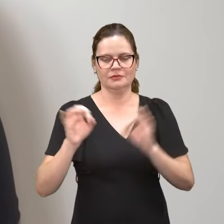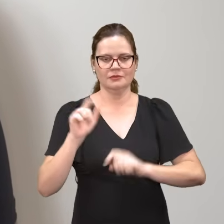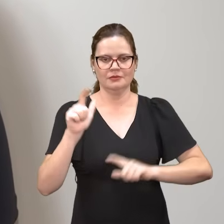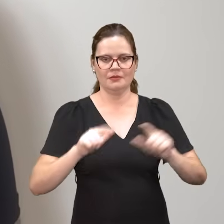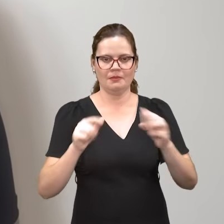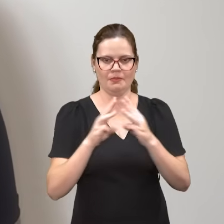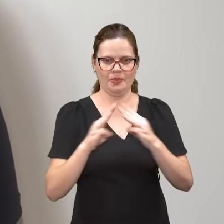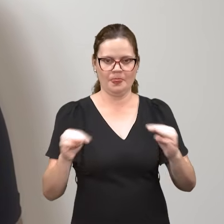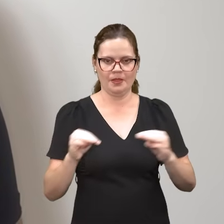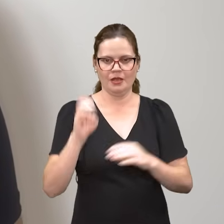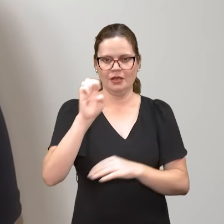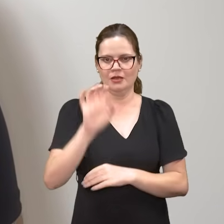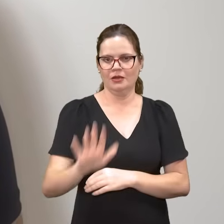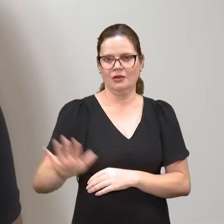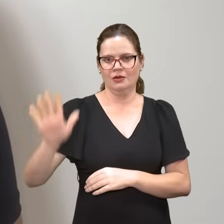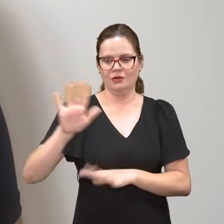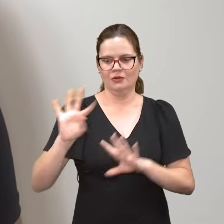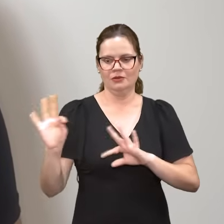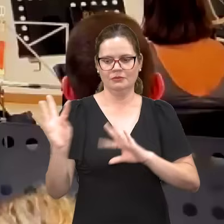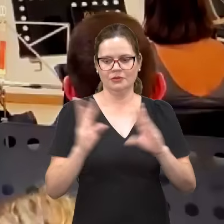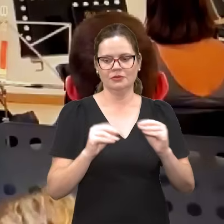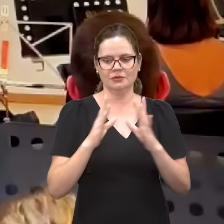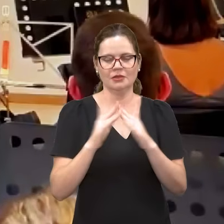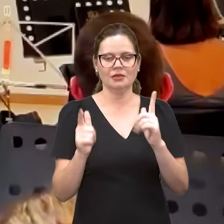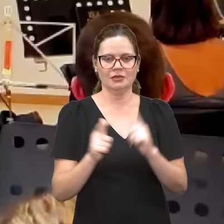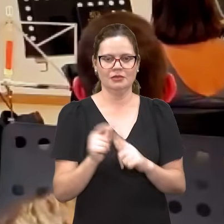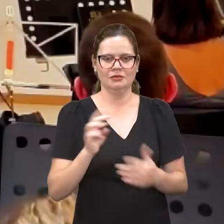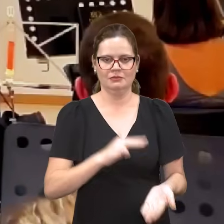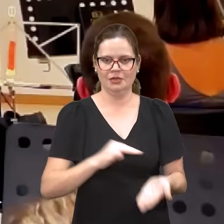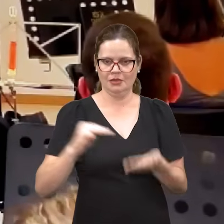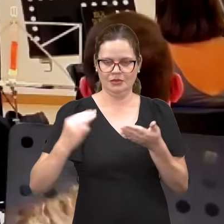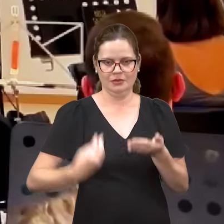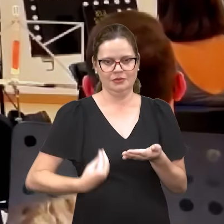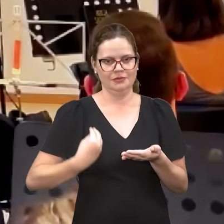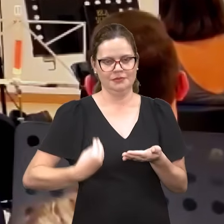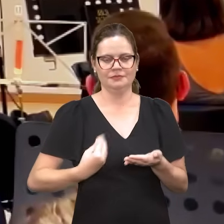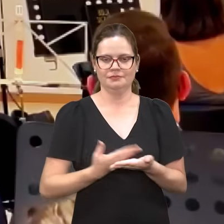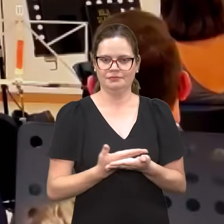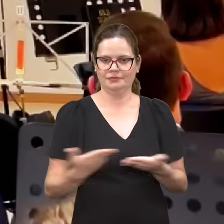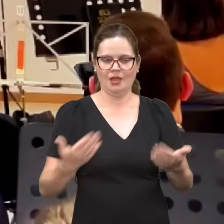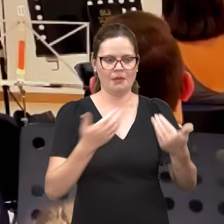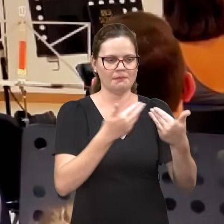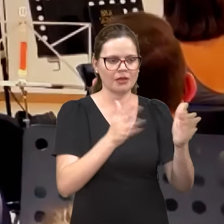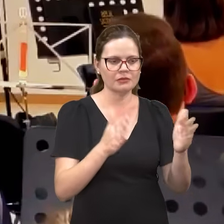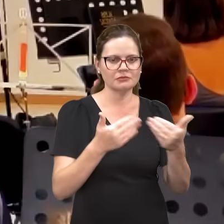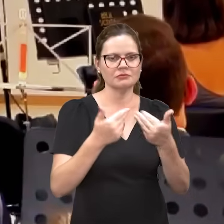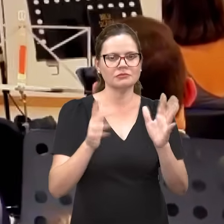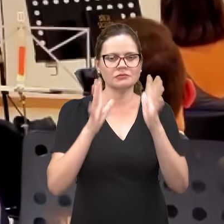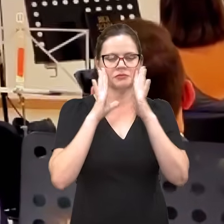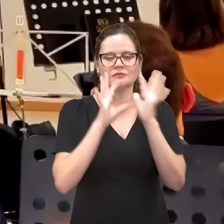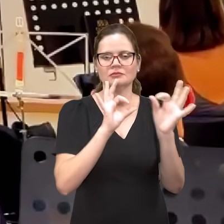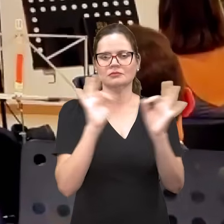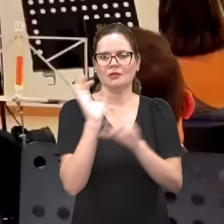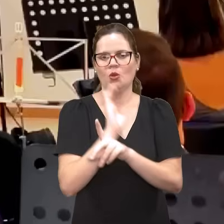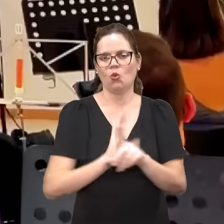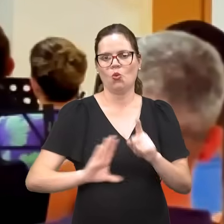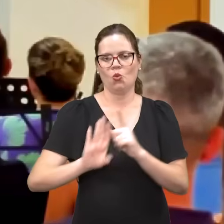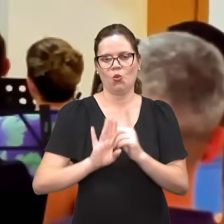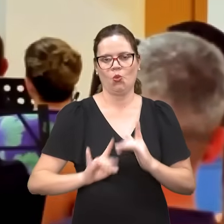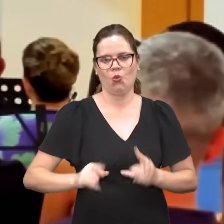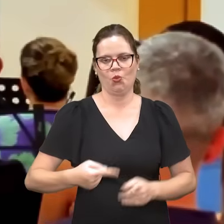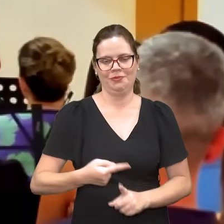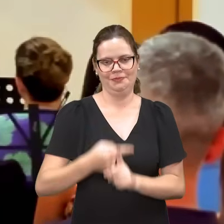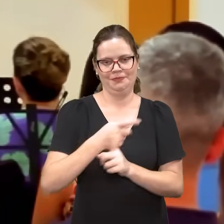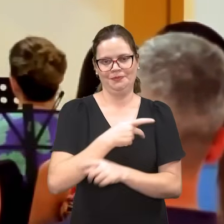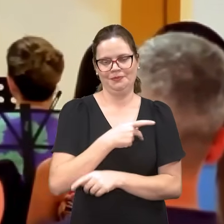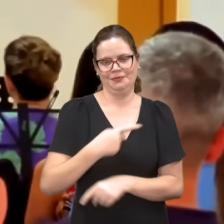Manaim. Em toda a Europa Ocidental, os templos da Igreja Cristã Maranata estiveram abertos para acompanhar o culto de passamento do